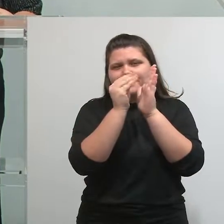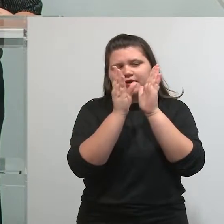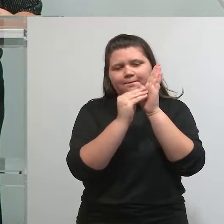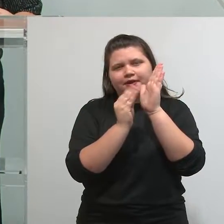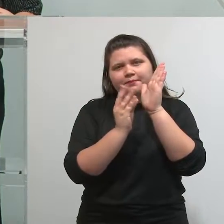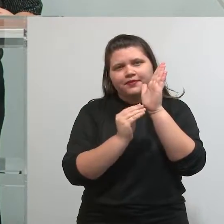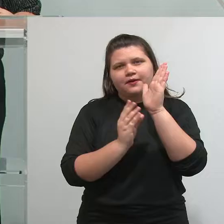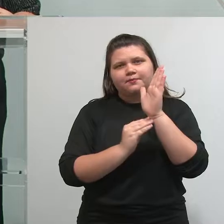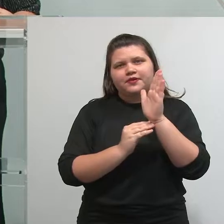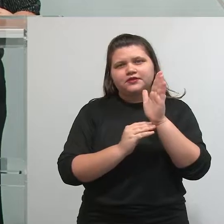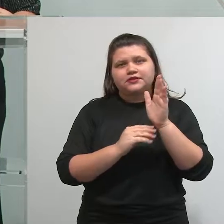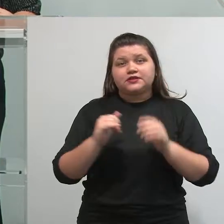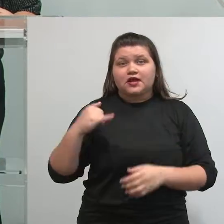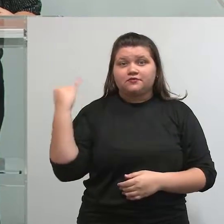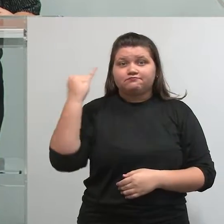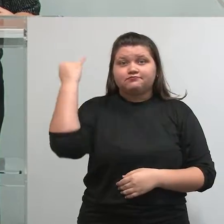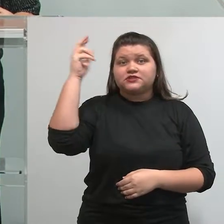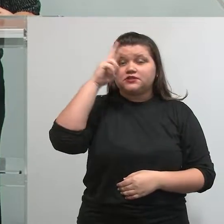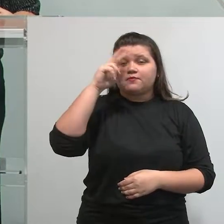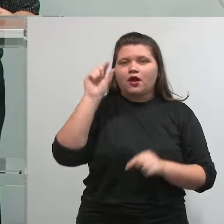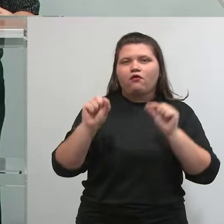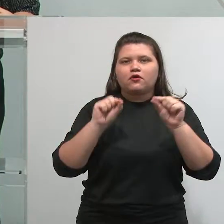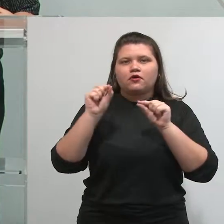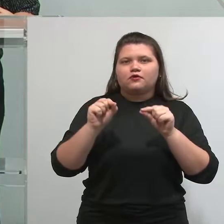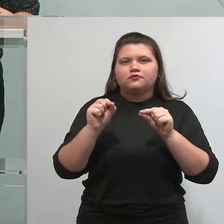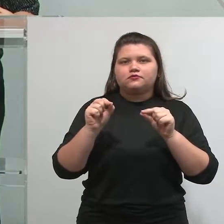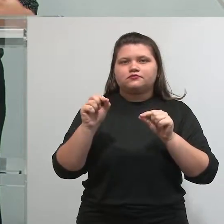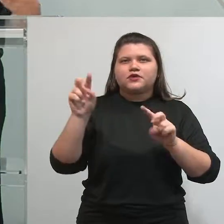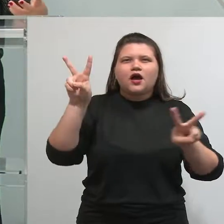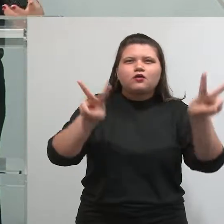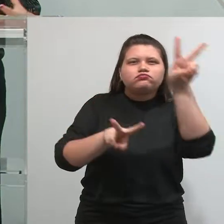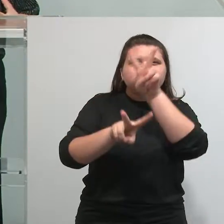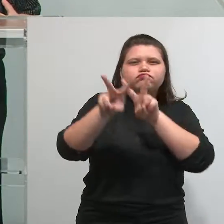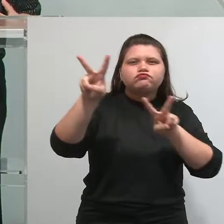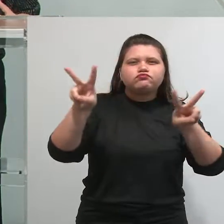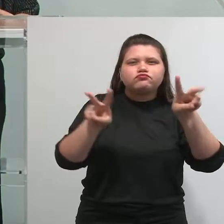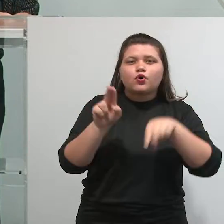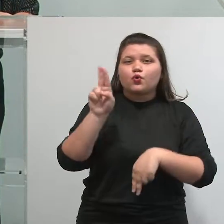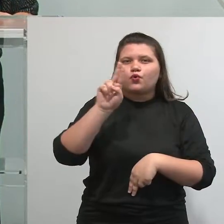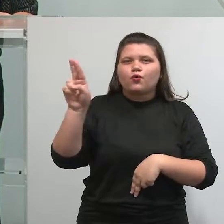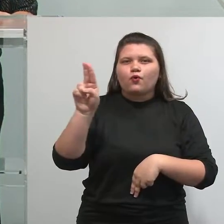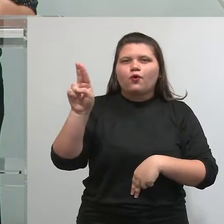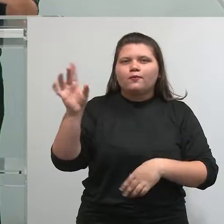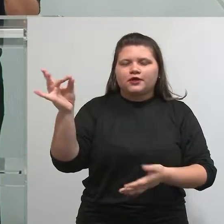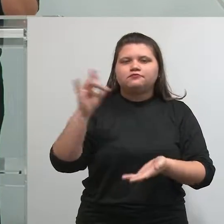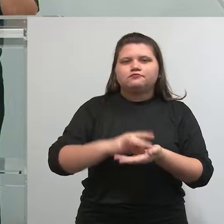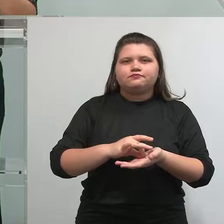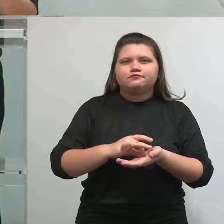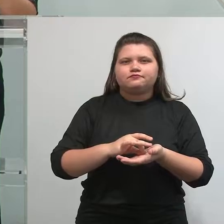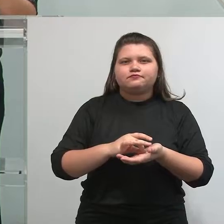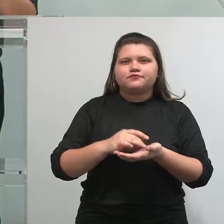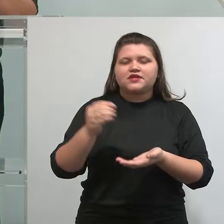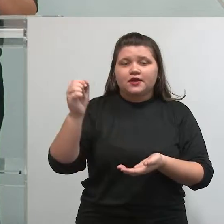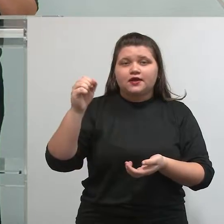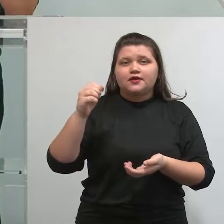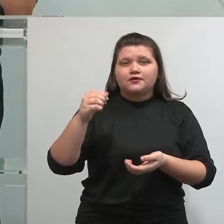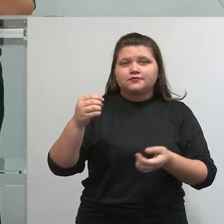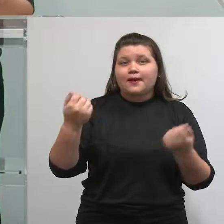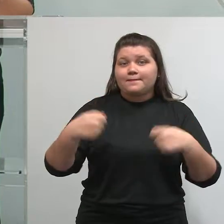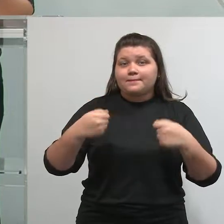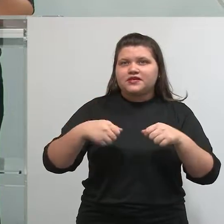que é importante também de lembrar para vocês? Na observação, gente, é como o próprio nome já diz, é olhar, né? É